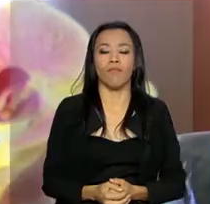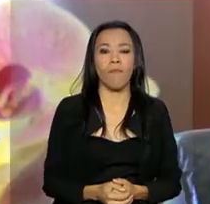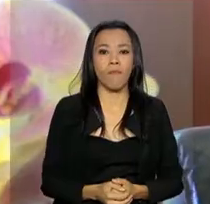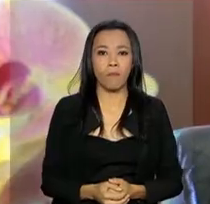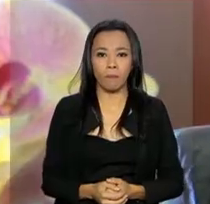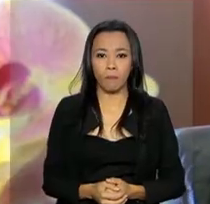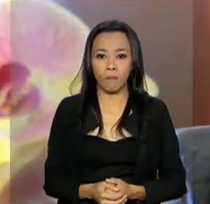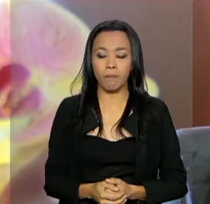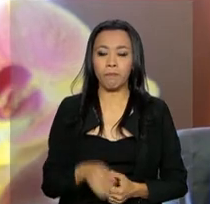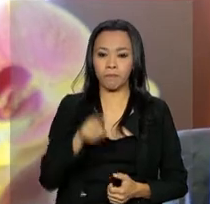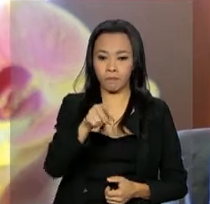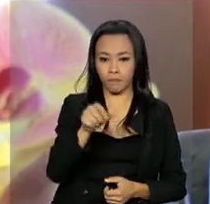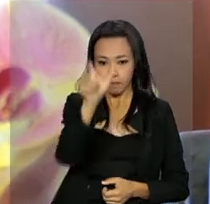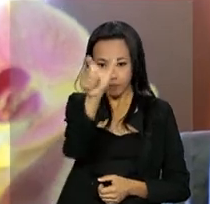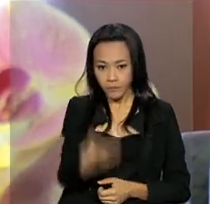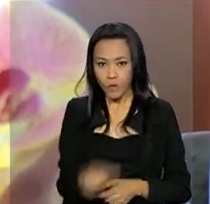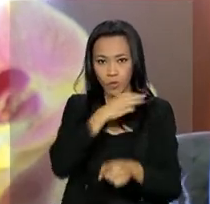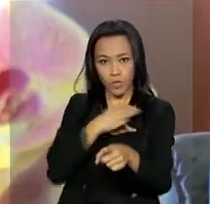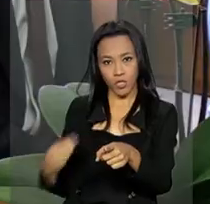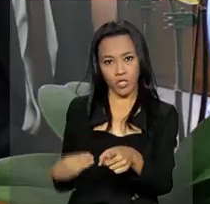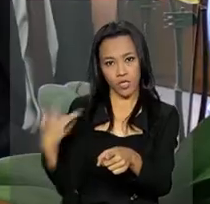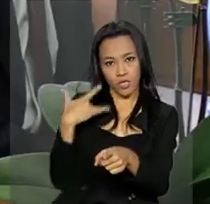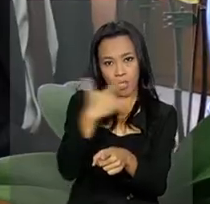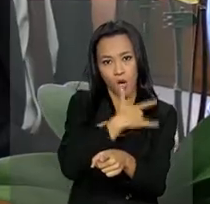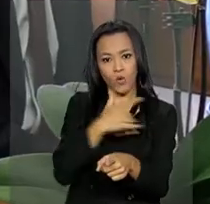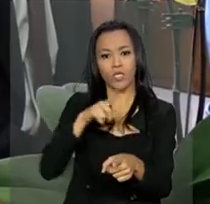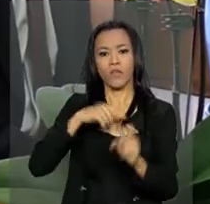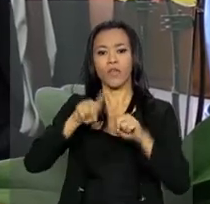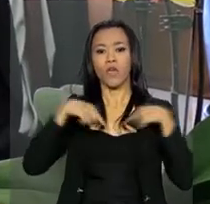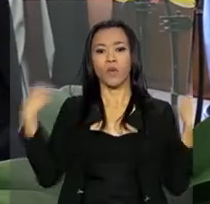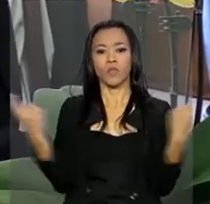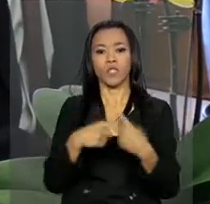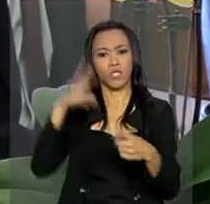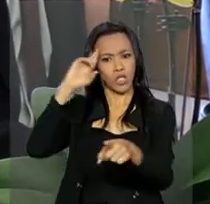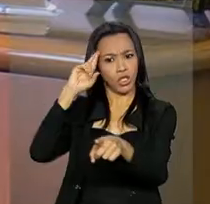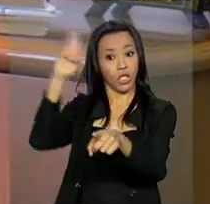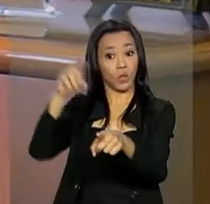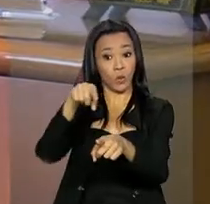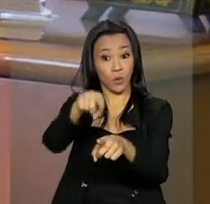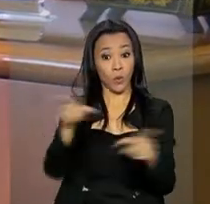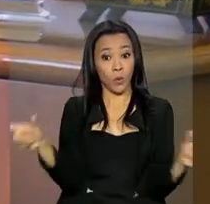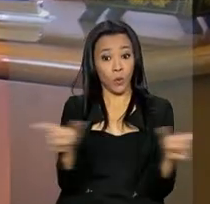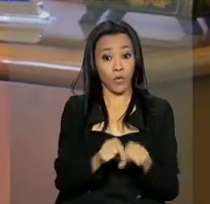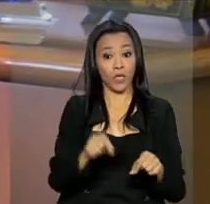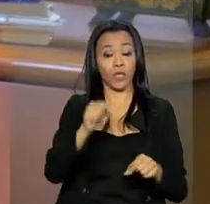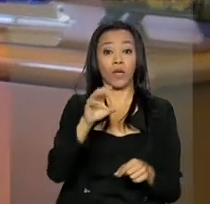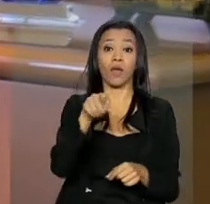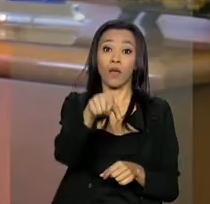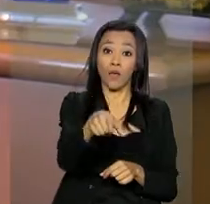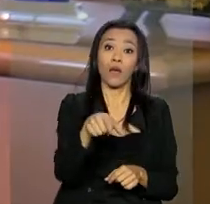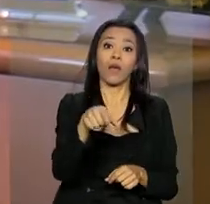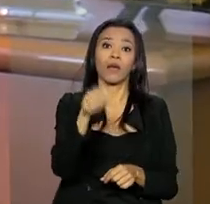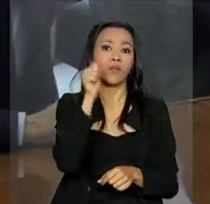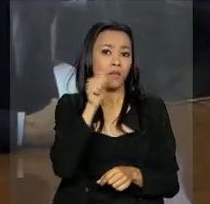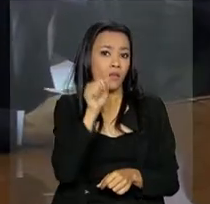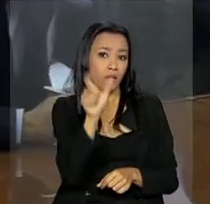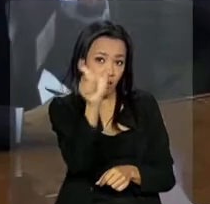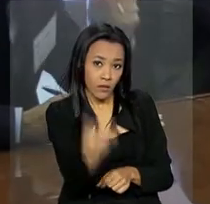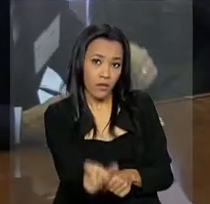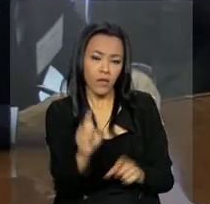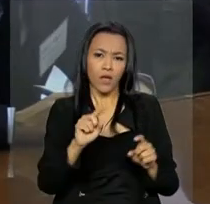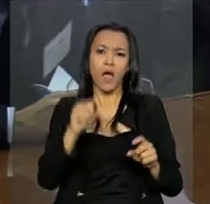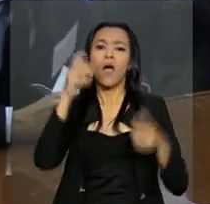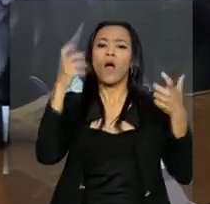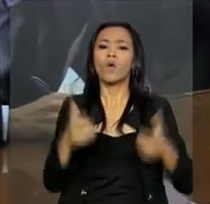o ministro da saúde ricardo barros se reuniu com a diretora da organização panamericana de saúde 47 ienes na